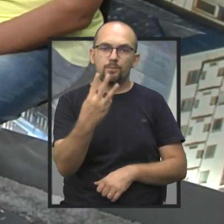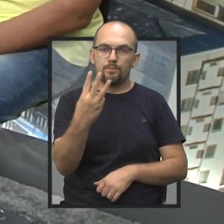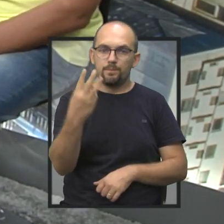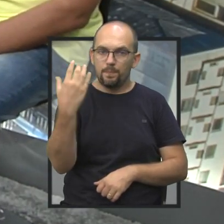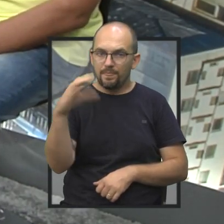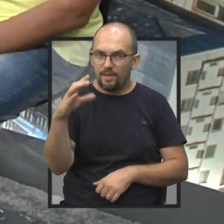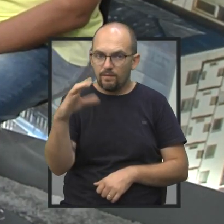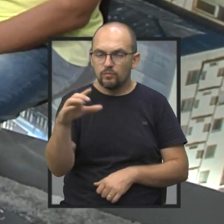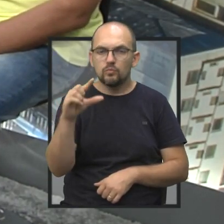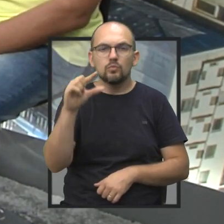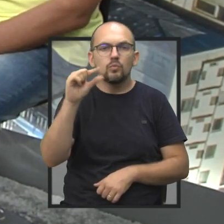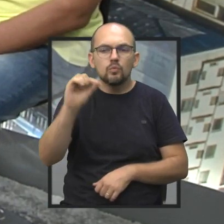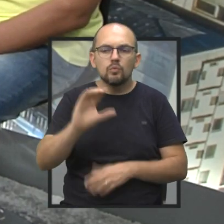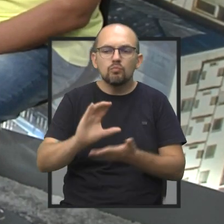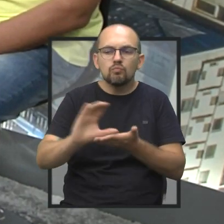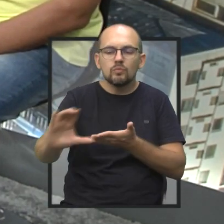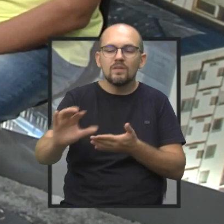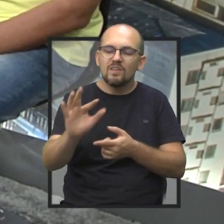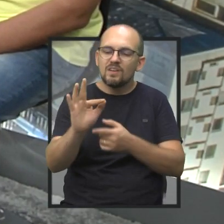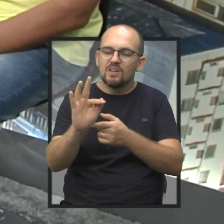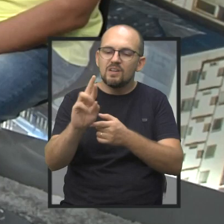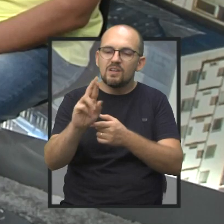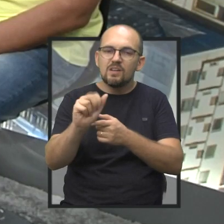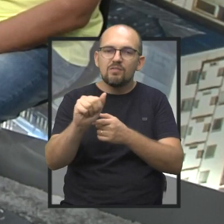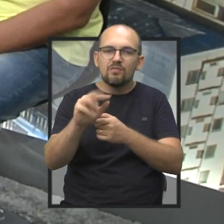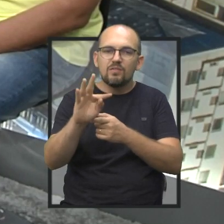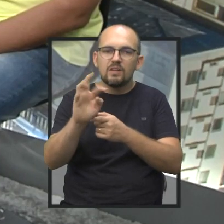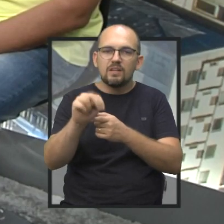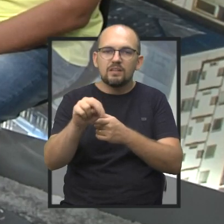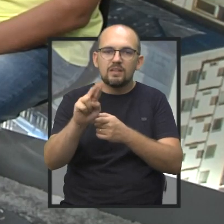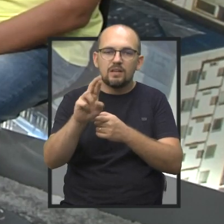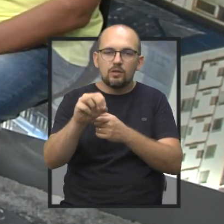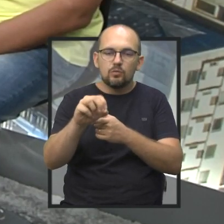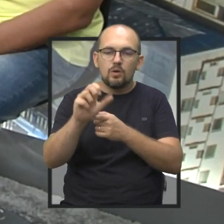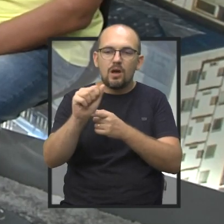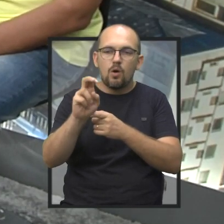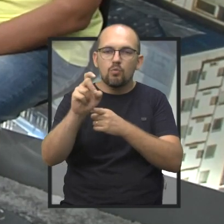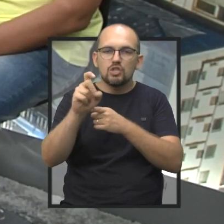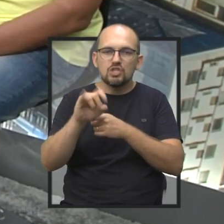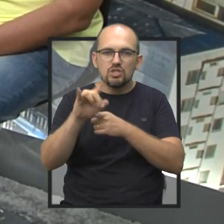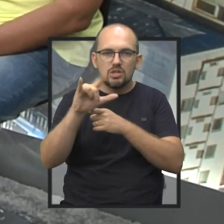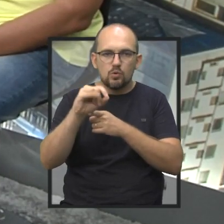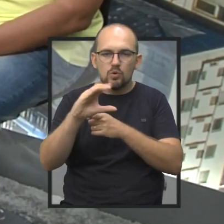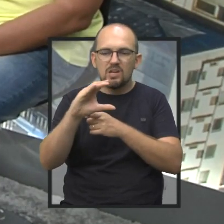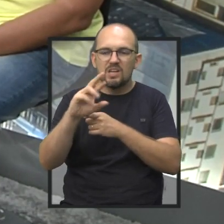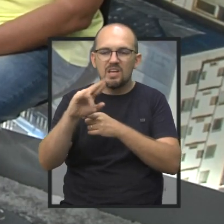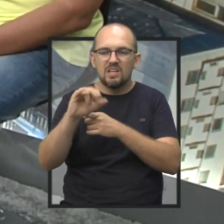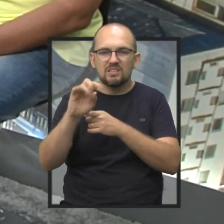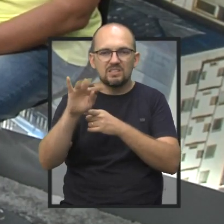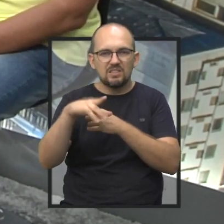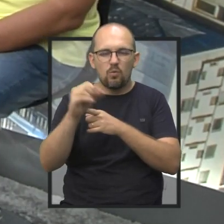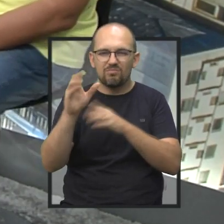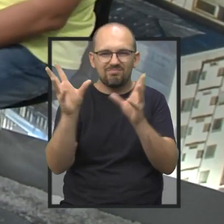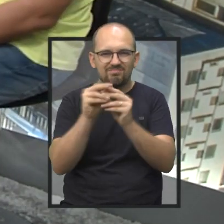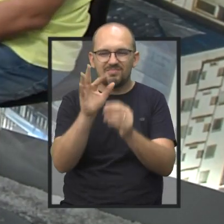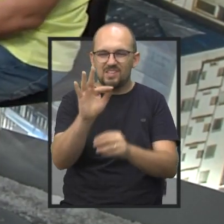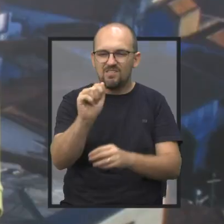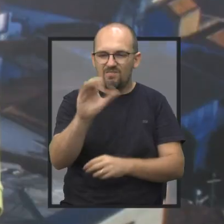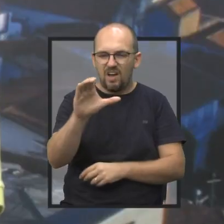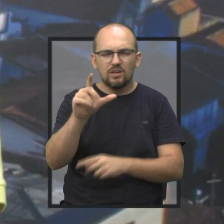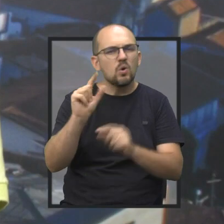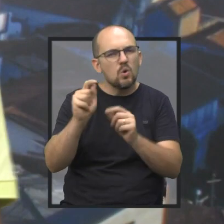R$ 66.341,43, destinada ao Fraterno Auxílio Cristão de Jaú, FAC. Verbas para custeio e para reforma, vereador?